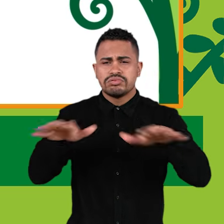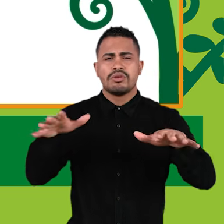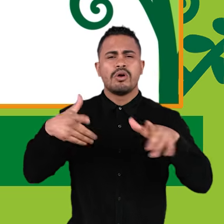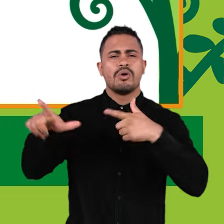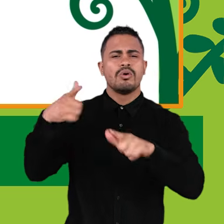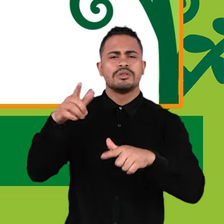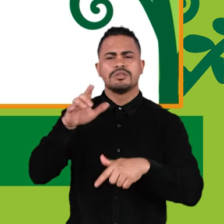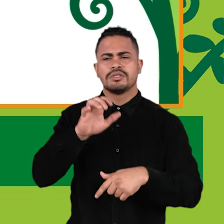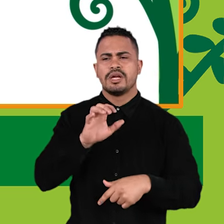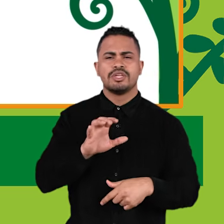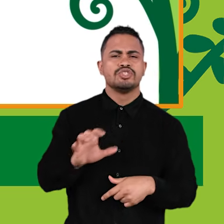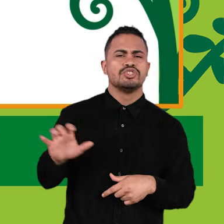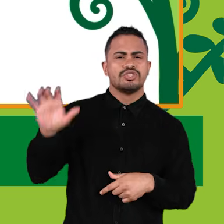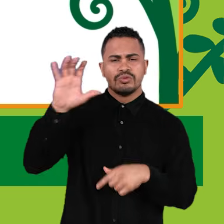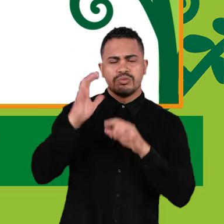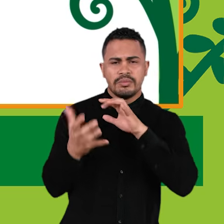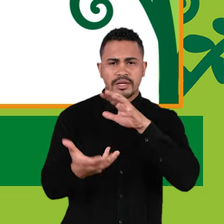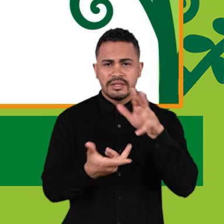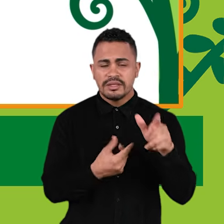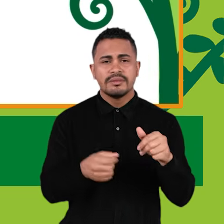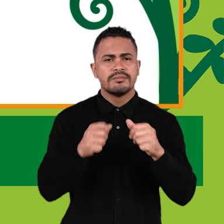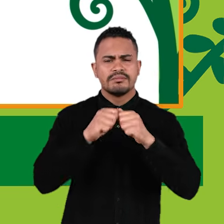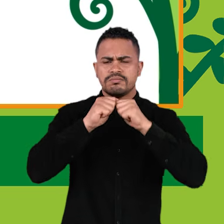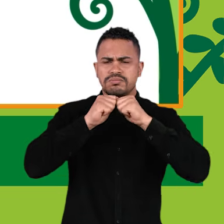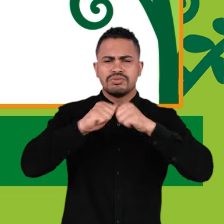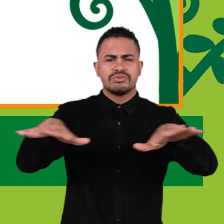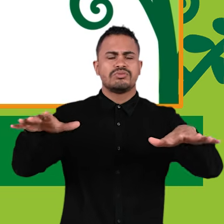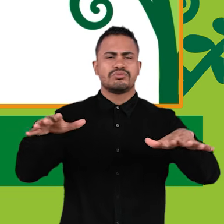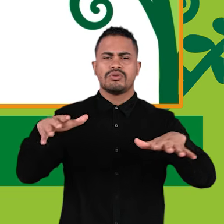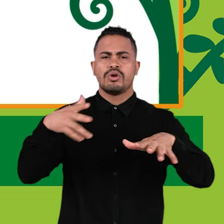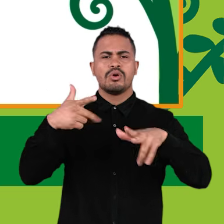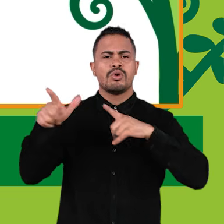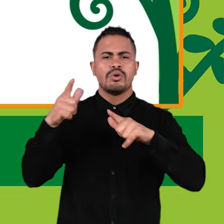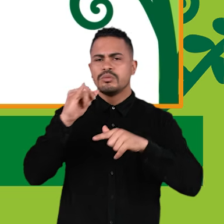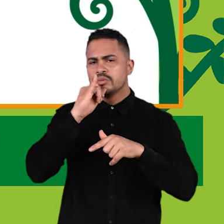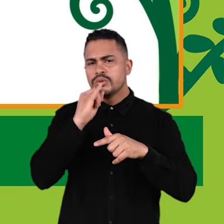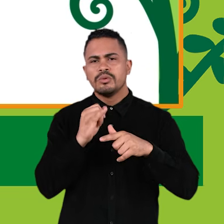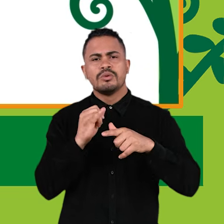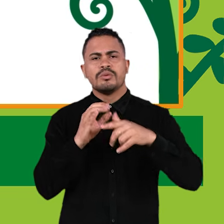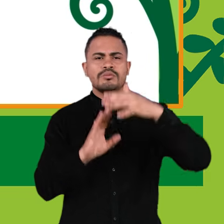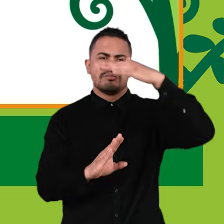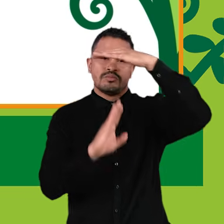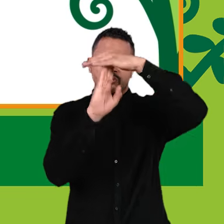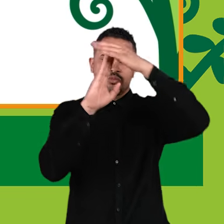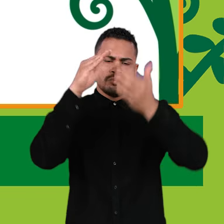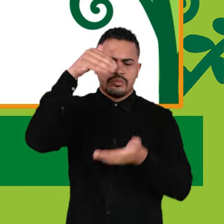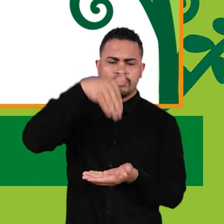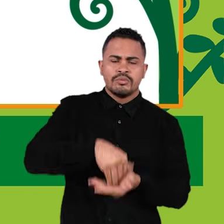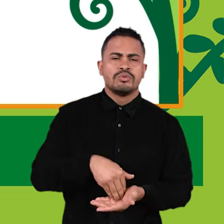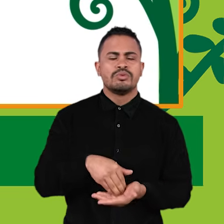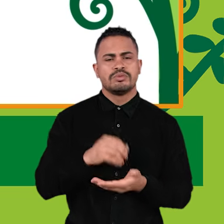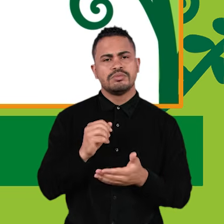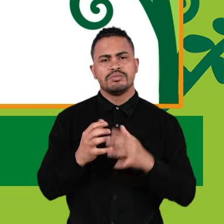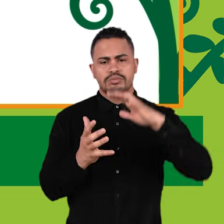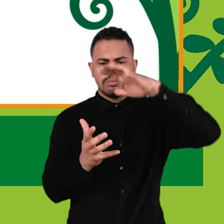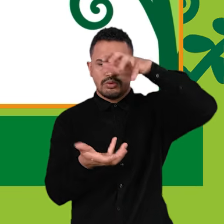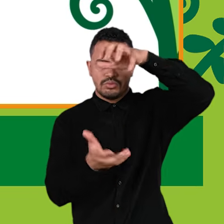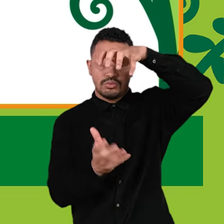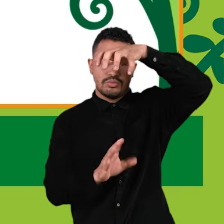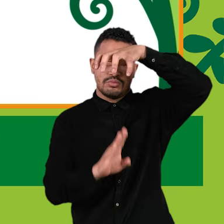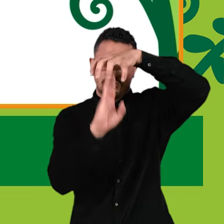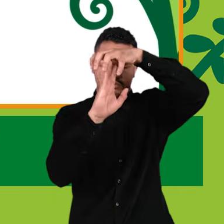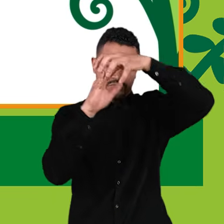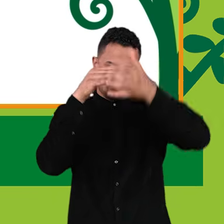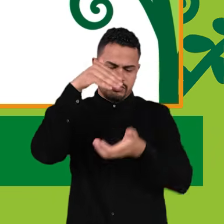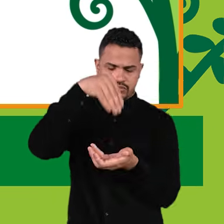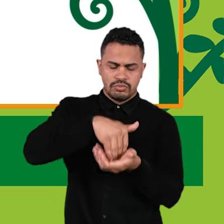ali essa energia se dissipando, né? Ela sendo levada para as regiões, né? Para os polos ali do planeta, Polo Norte e Polo Sul, e de lá ela vai